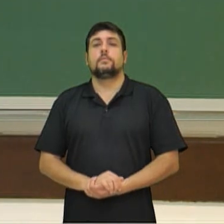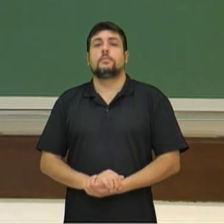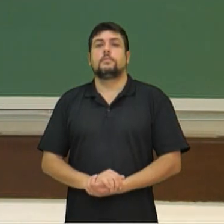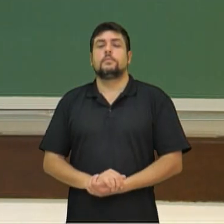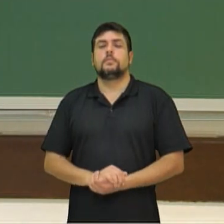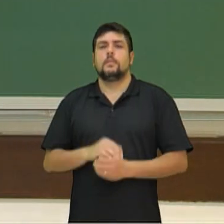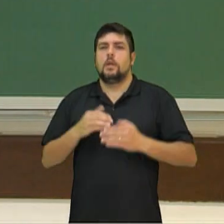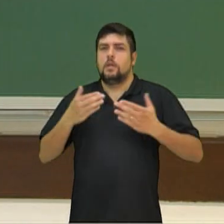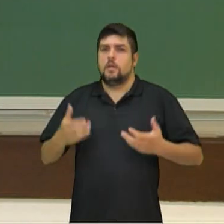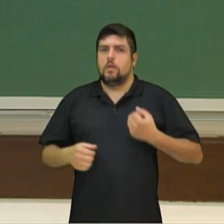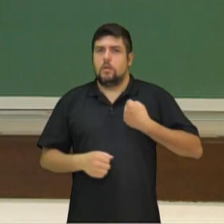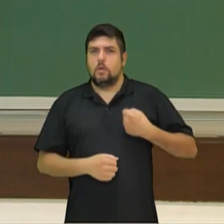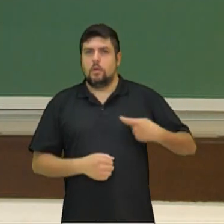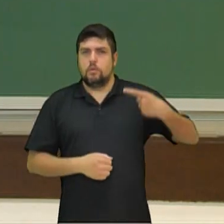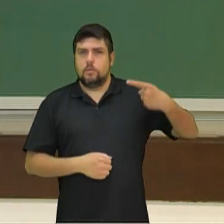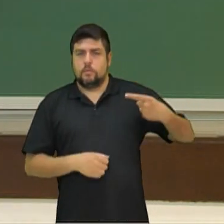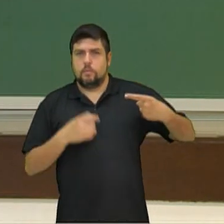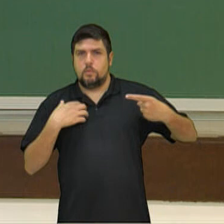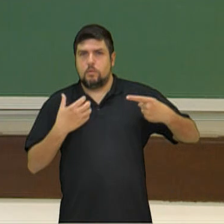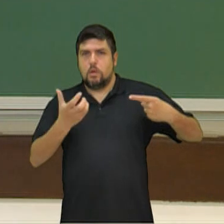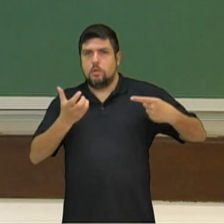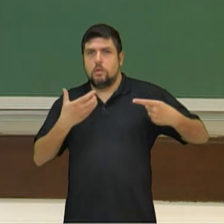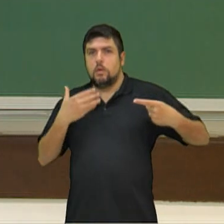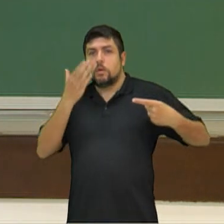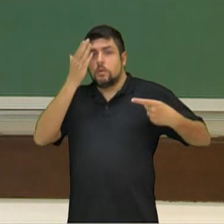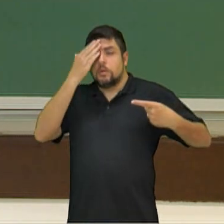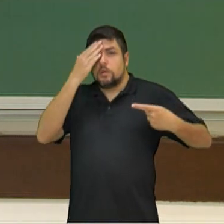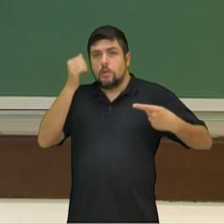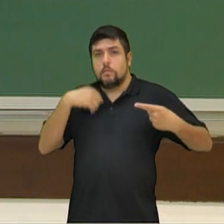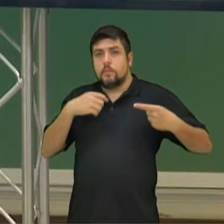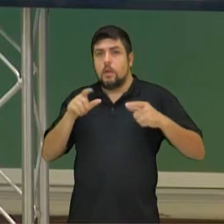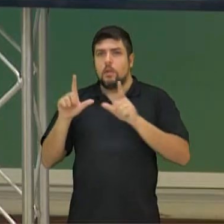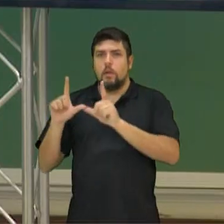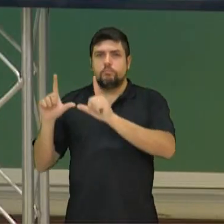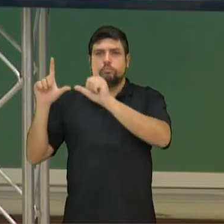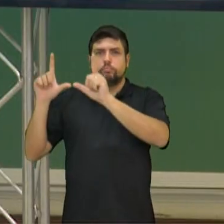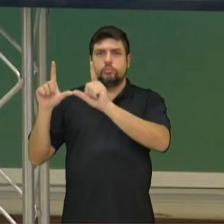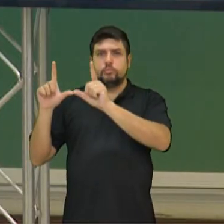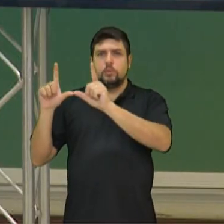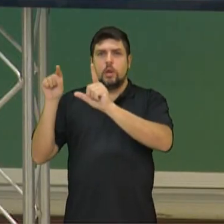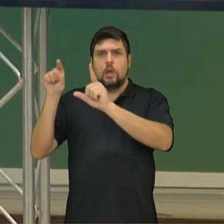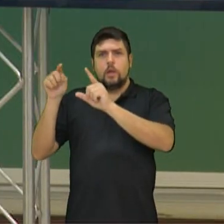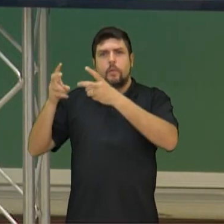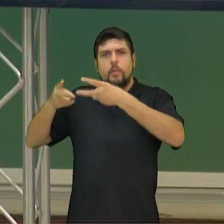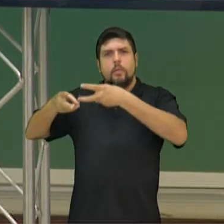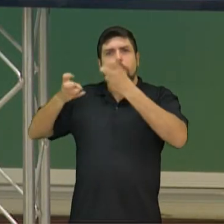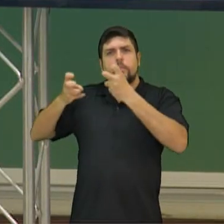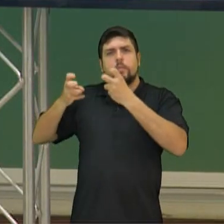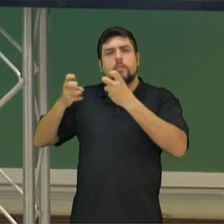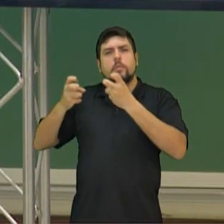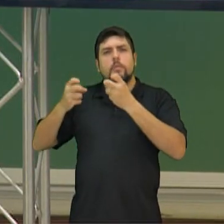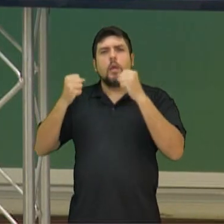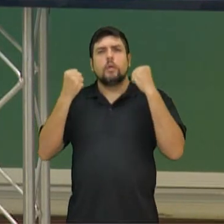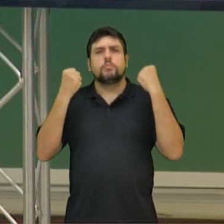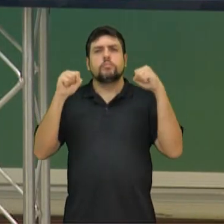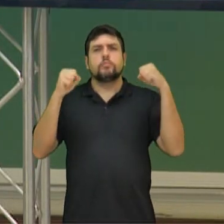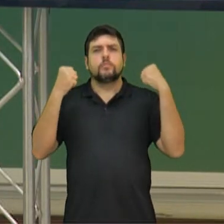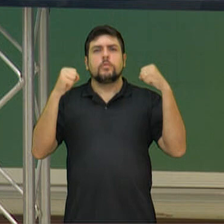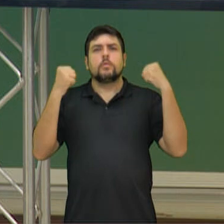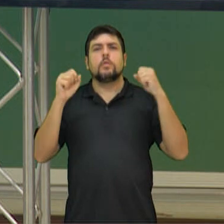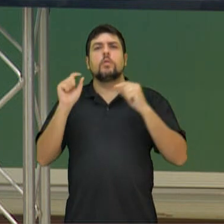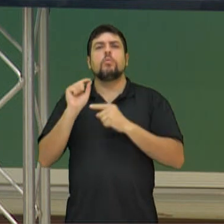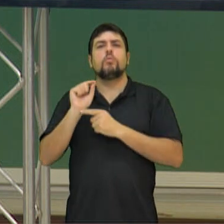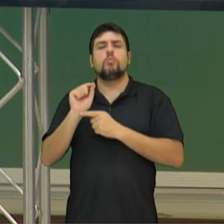Bom, na número 1 eu tinha perguntado para vocês quais eram as atividades físicas que vocês poderiam observar na imagem, considerando a